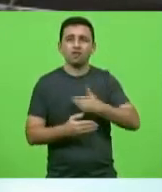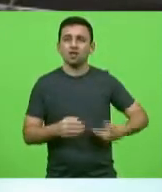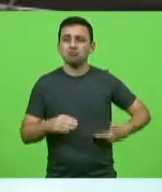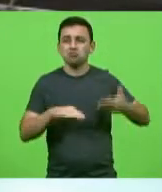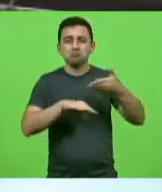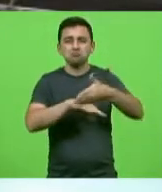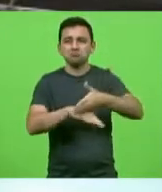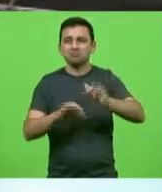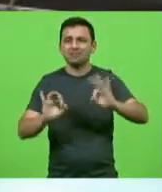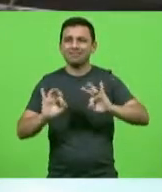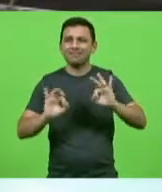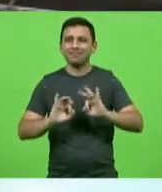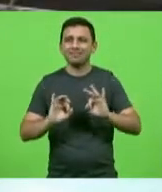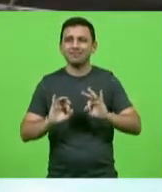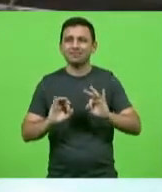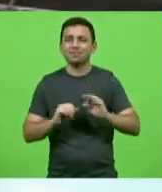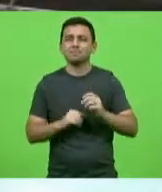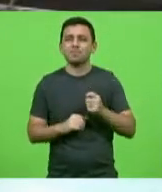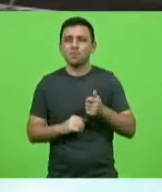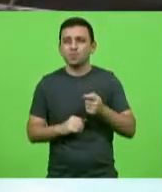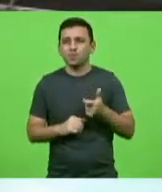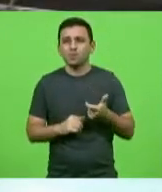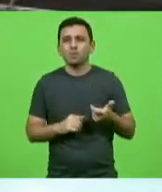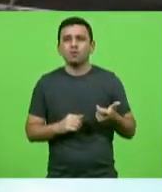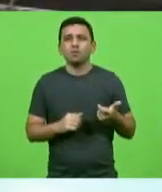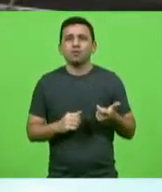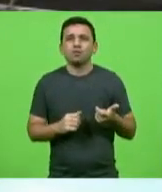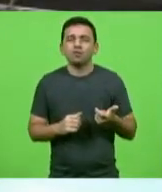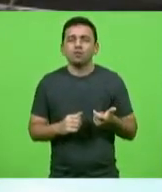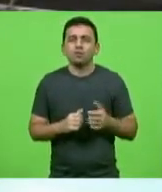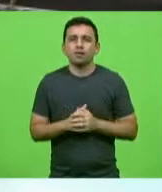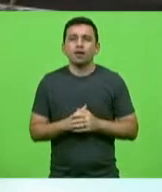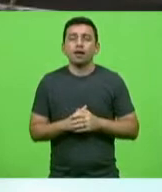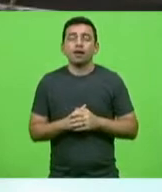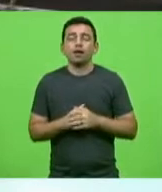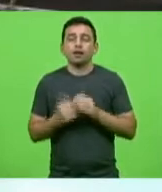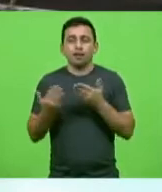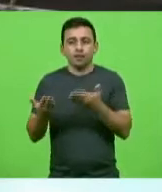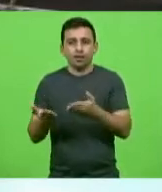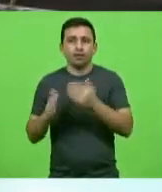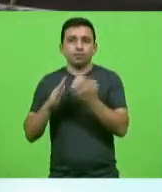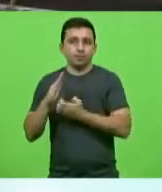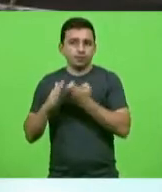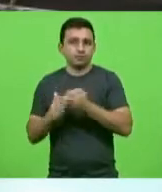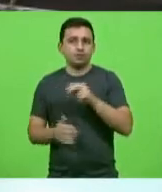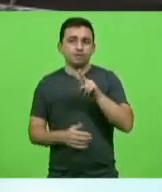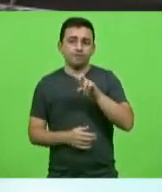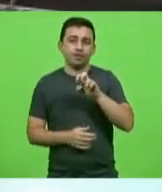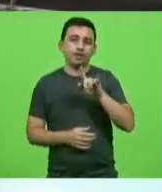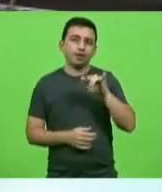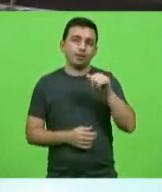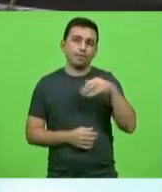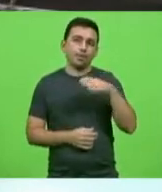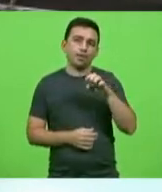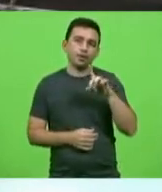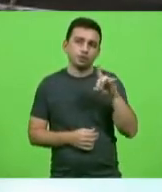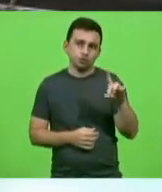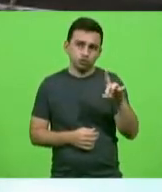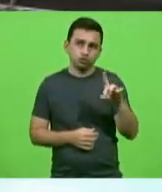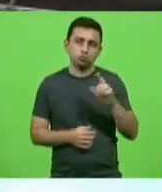governador nas tratativas preliminares com a empresa Veiga Med para aquisição